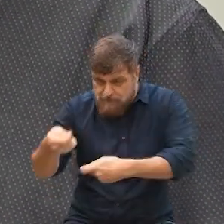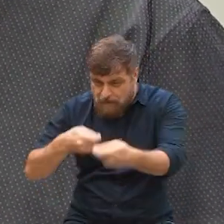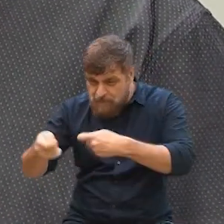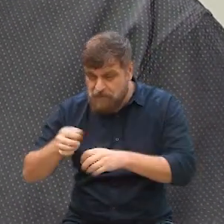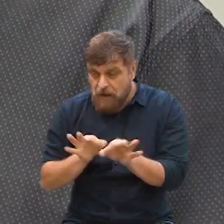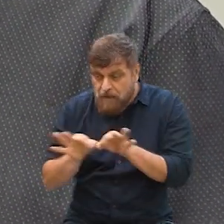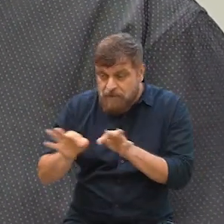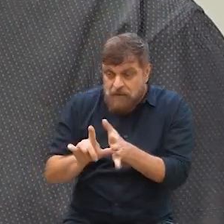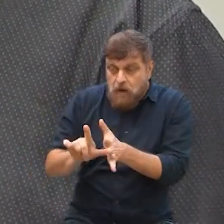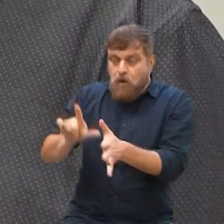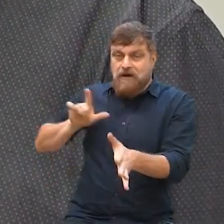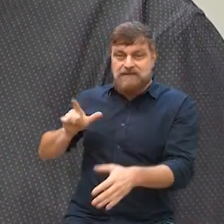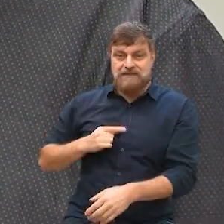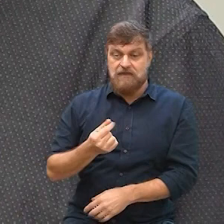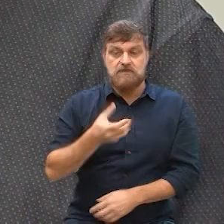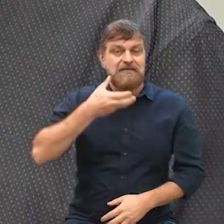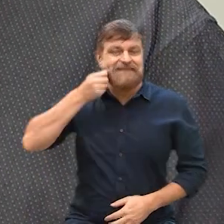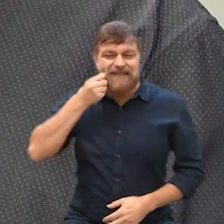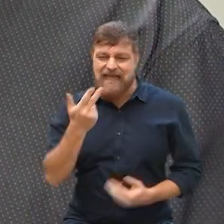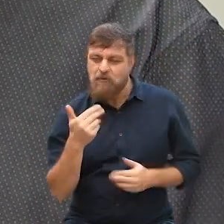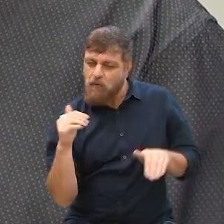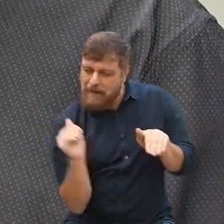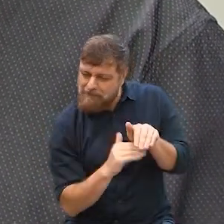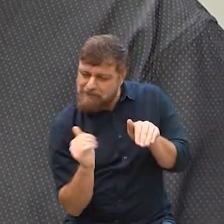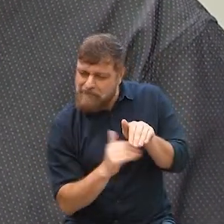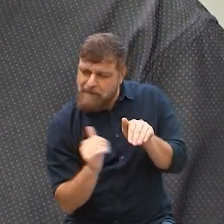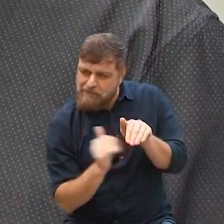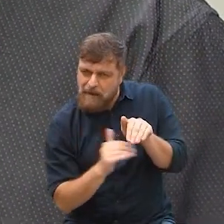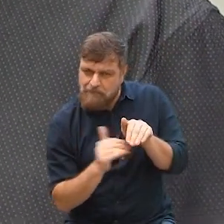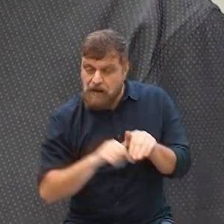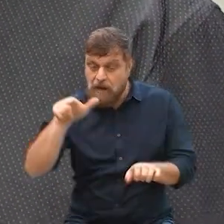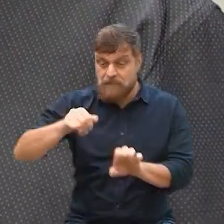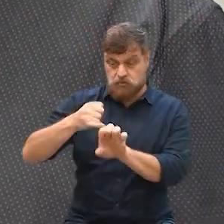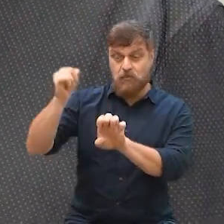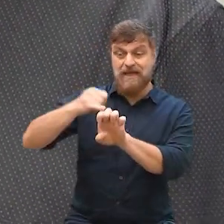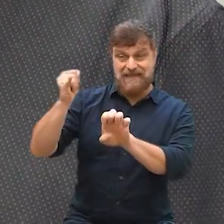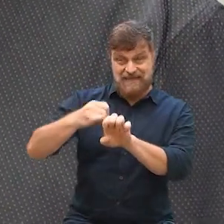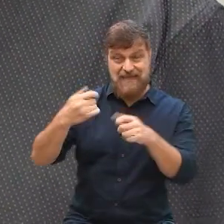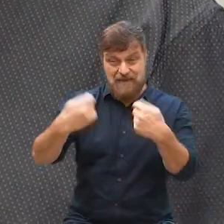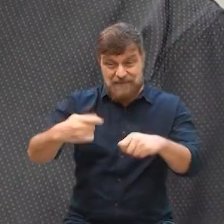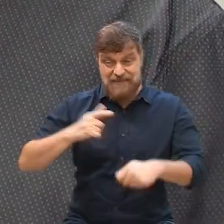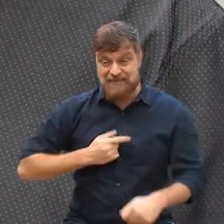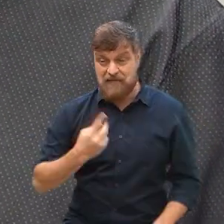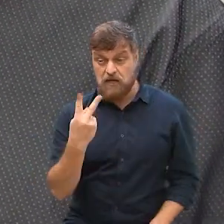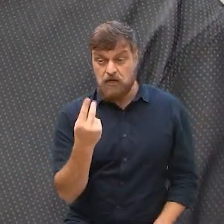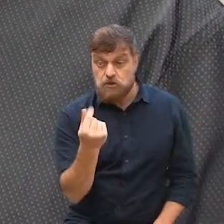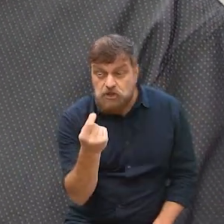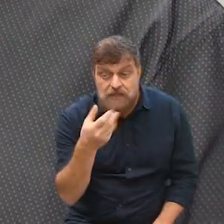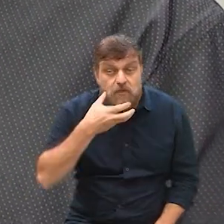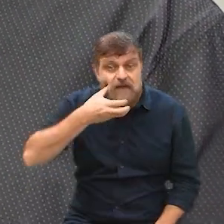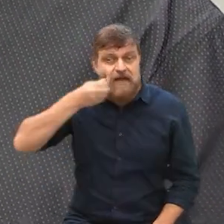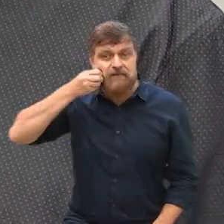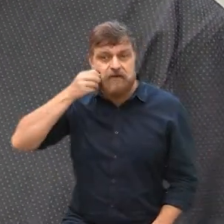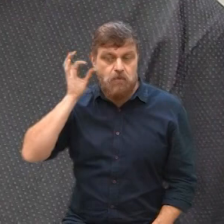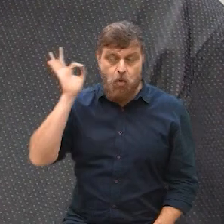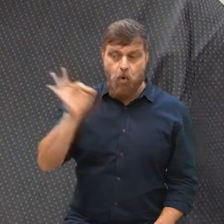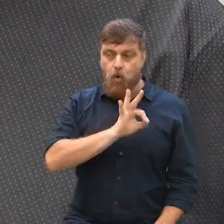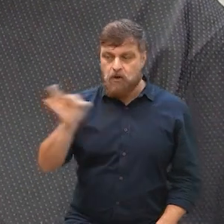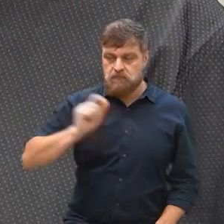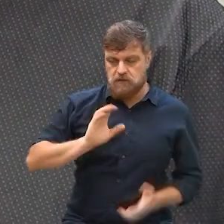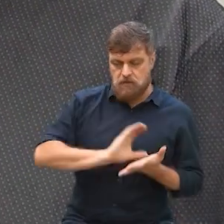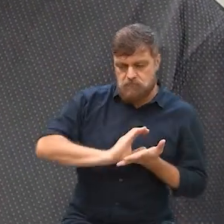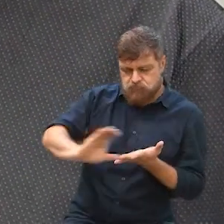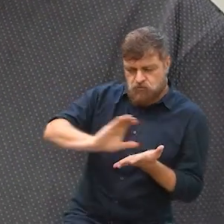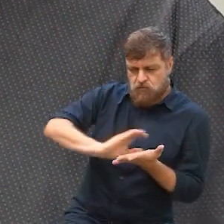esse momento, o capital de giro é aquela poupança que o empreendedor precisa ter. Caso ele tenha, ótimo, de repente ele vai reinvestir tudo no